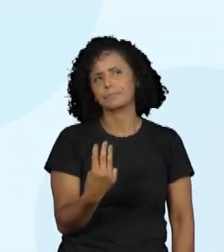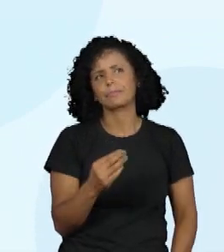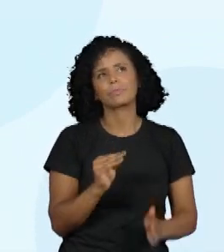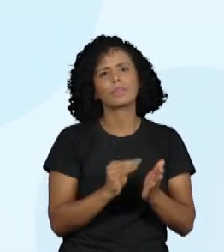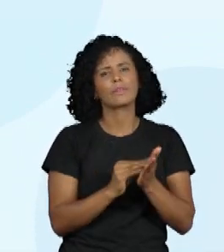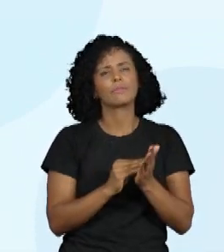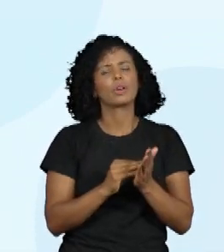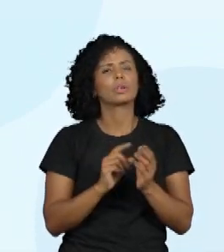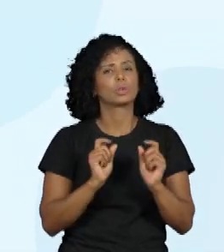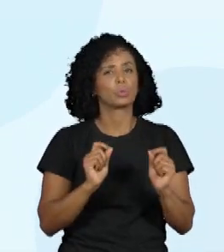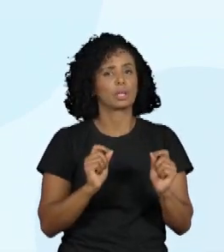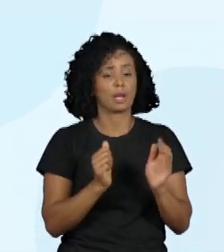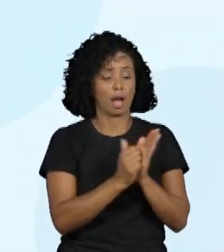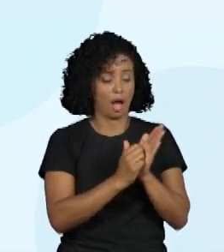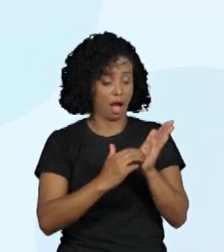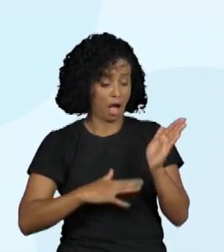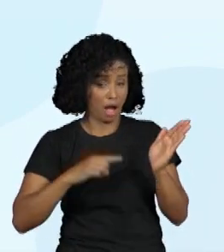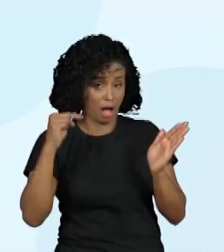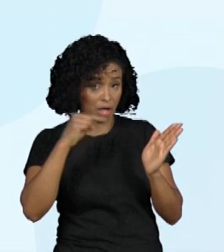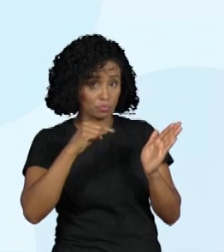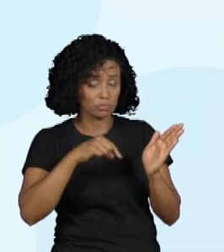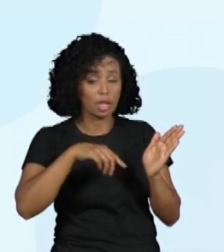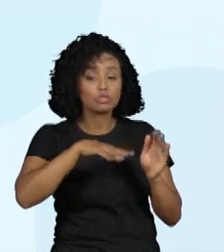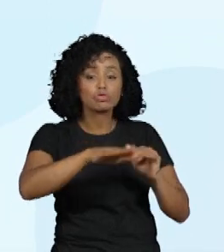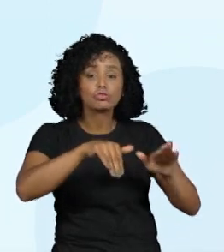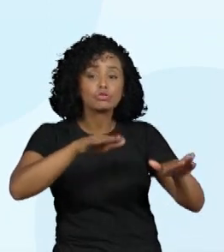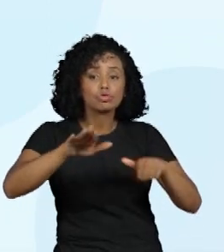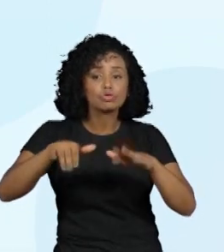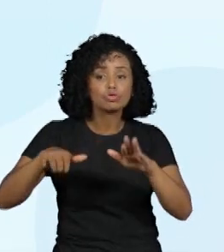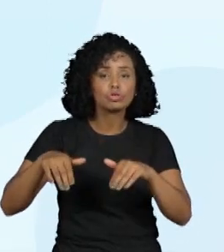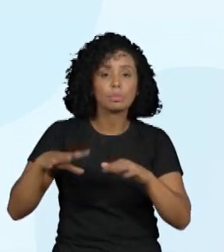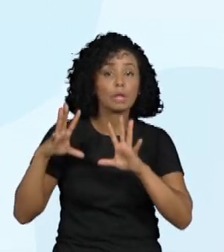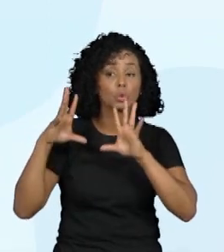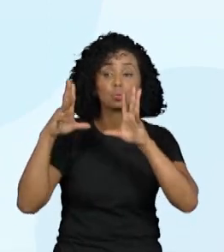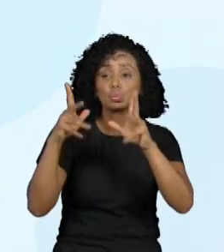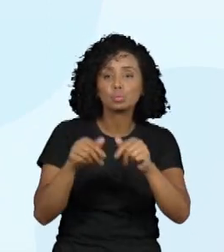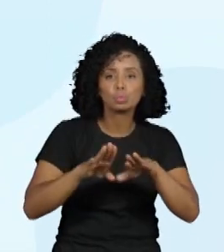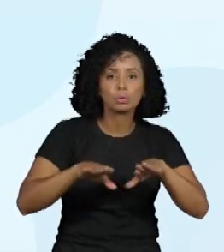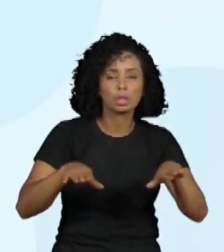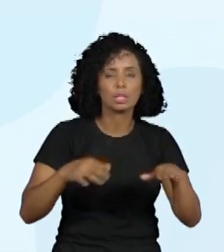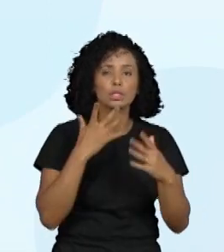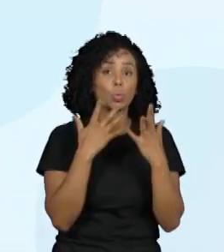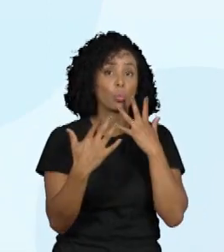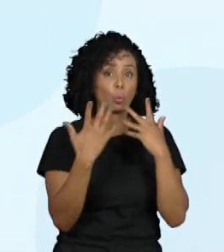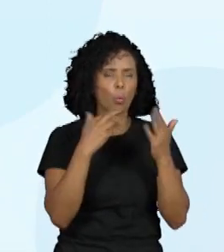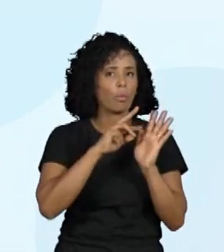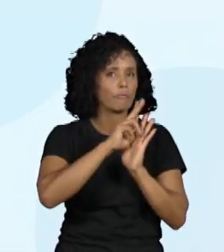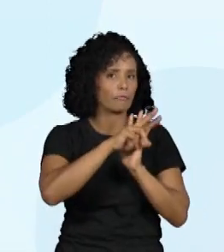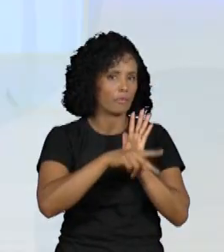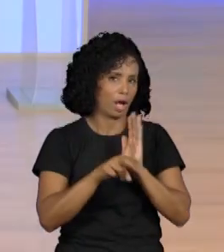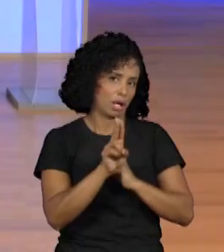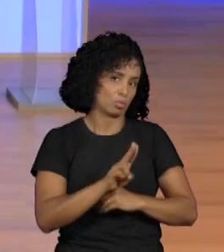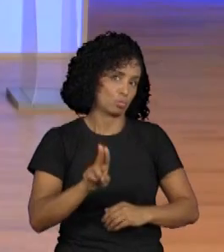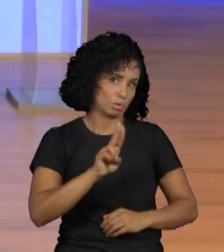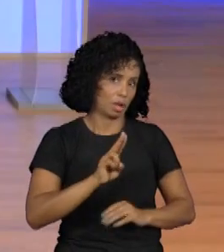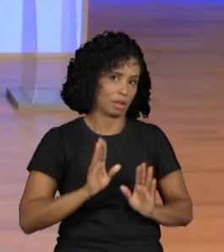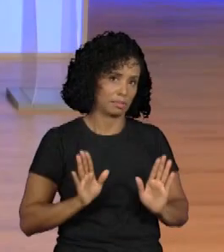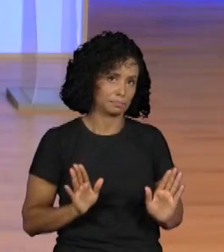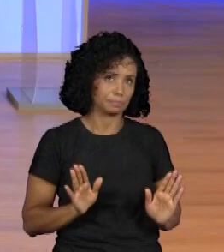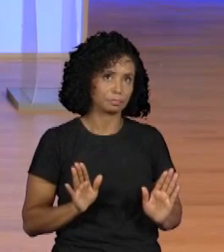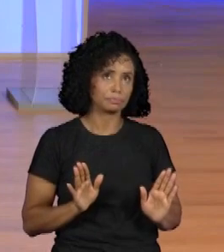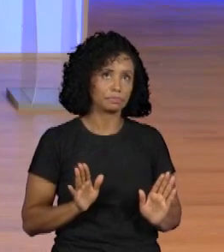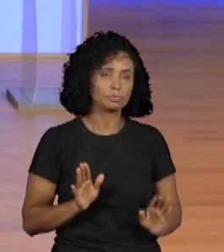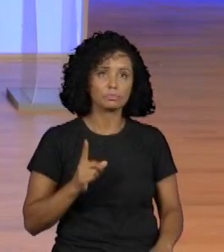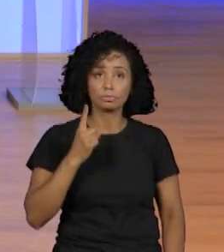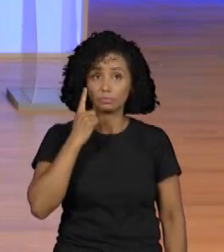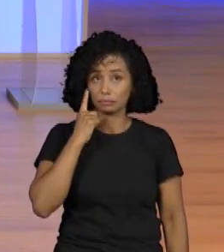essa atividade com todas as equipes aí, com todas as cores. Vamos fazer ainda com a equipe azul, Pro? Olha lá,